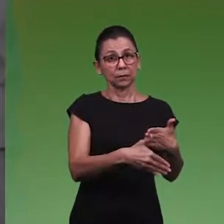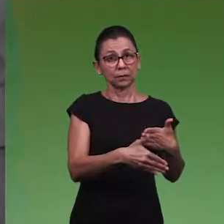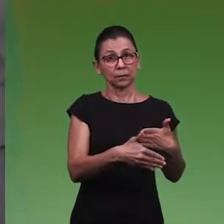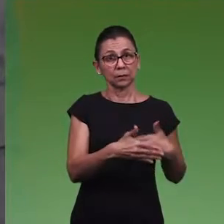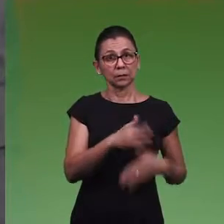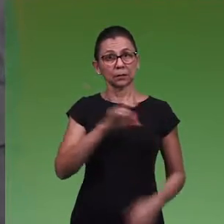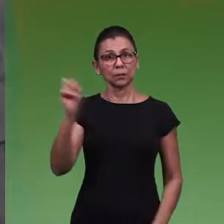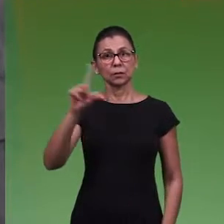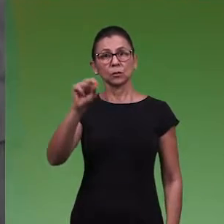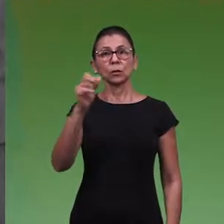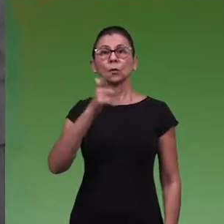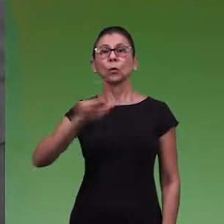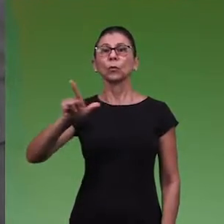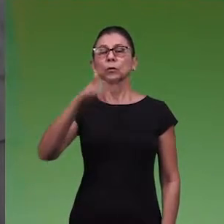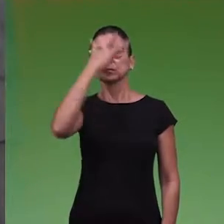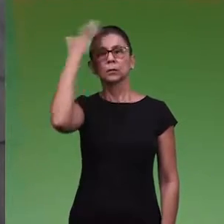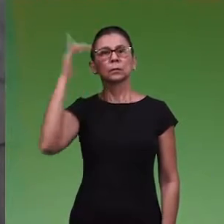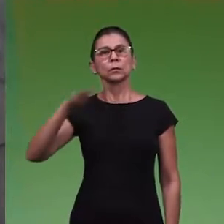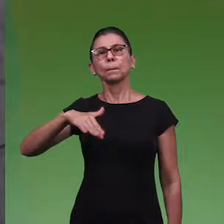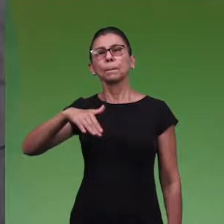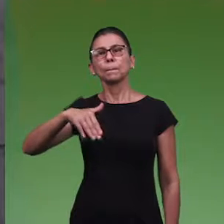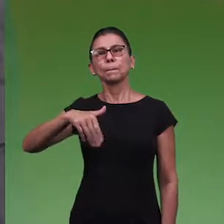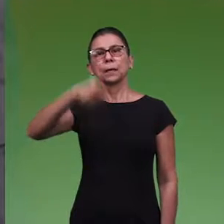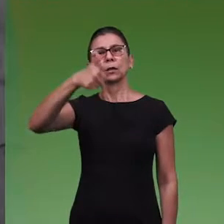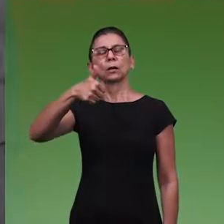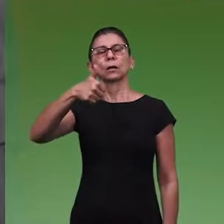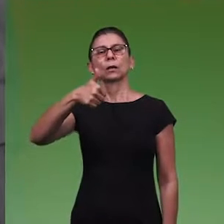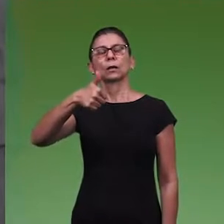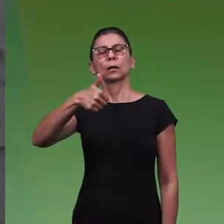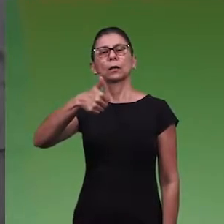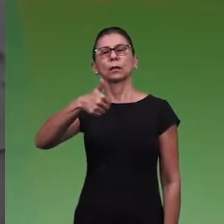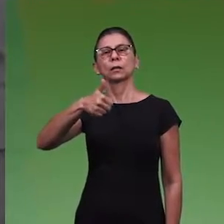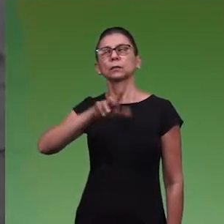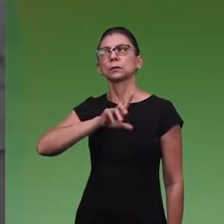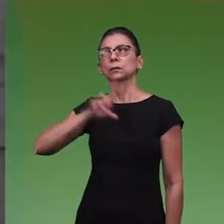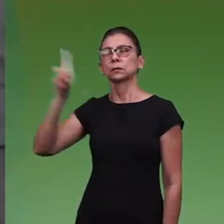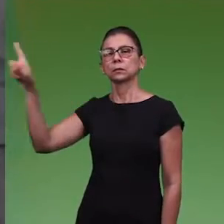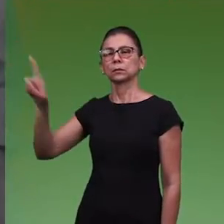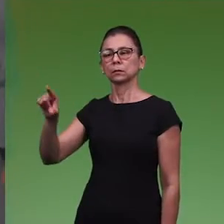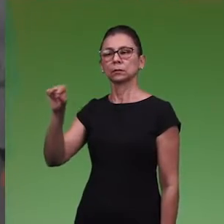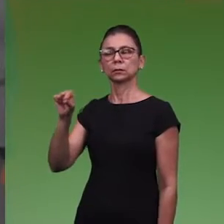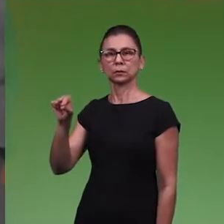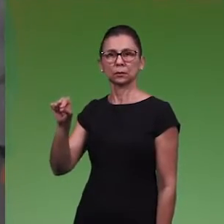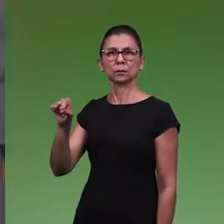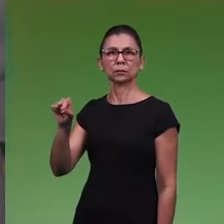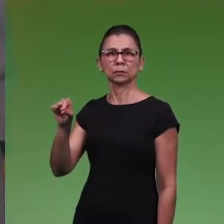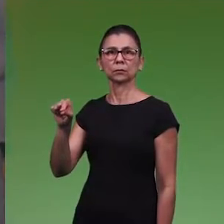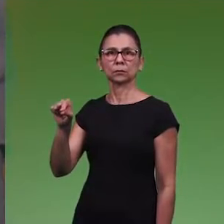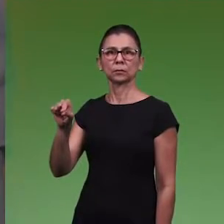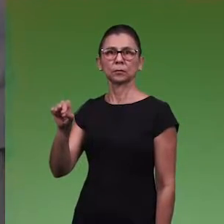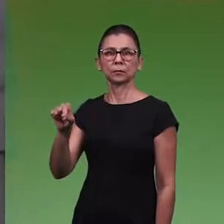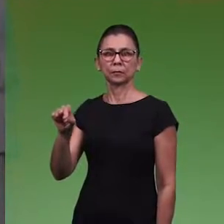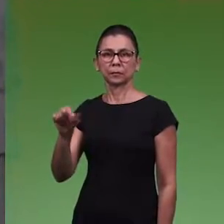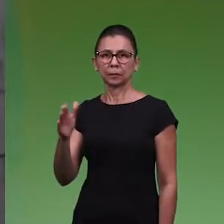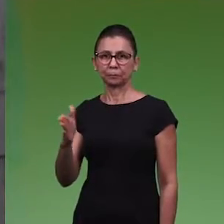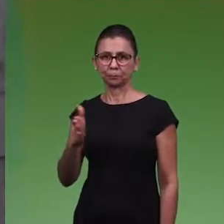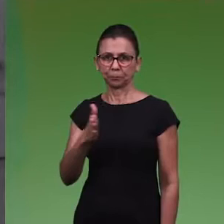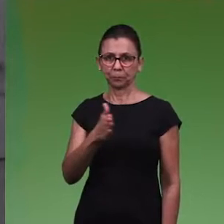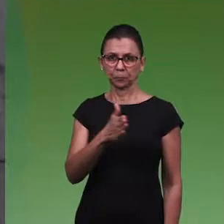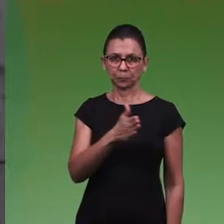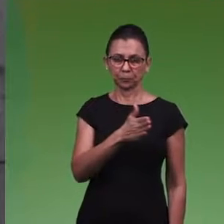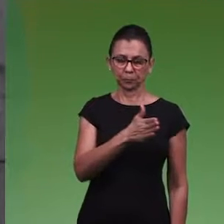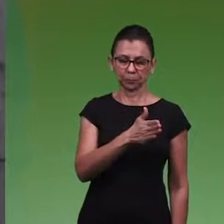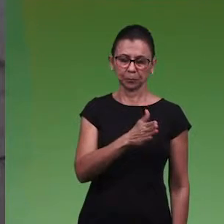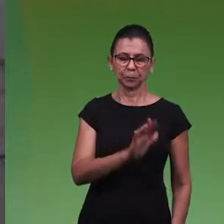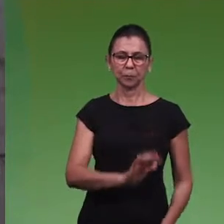que o Senhor está dizendo. E Deus então vai escolher a Davi, mas que é logo em seguida. Mas nós vamos fazer uma